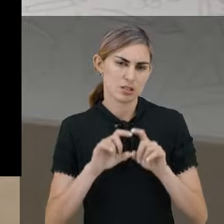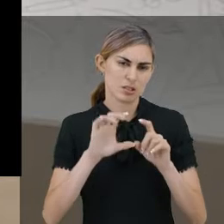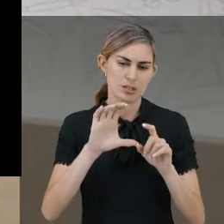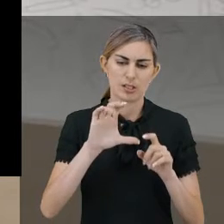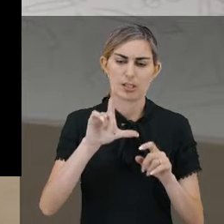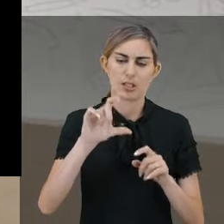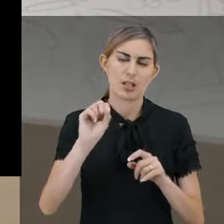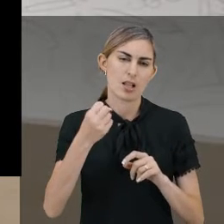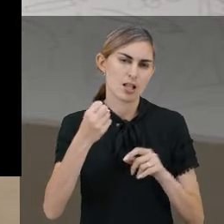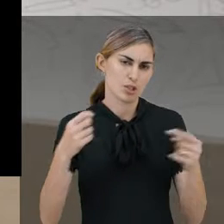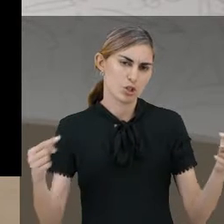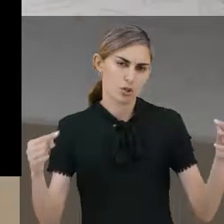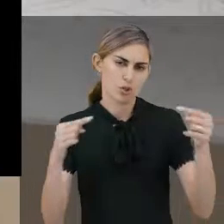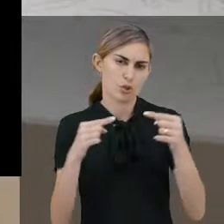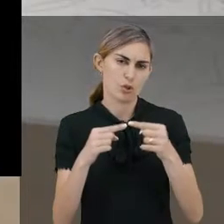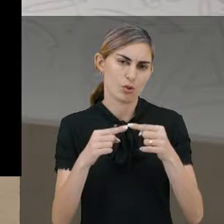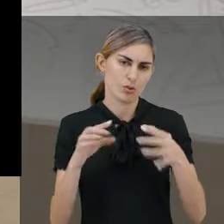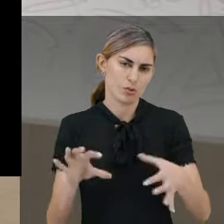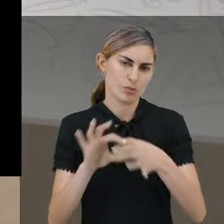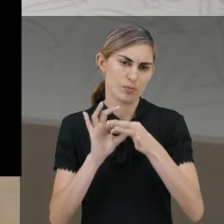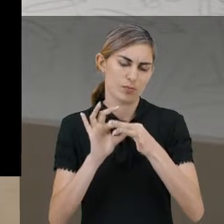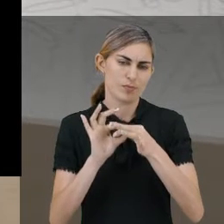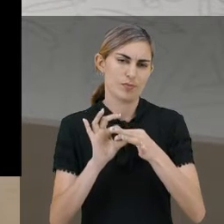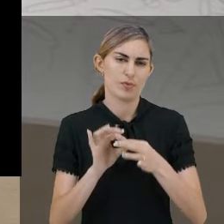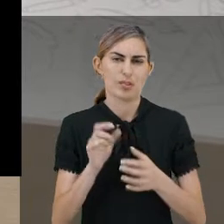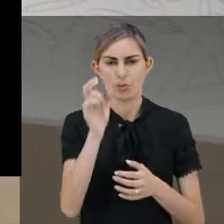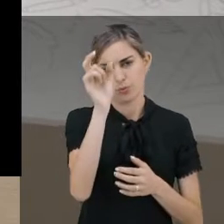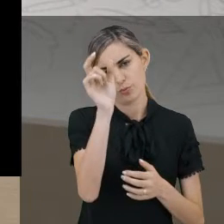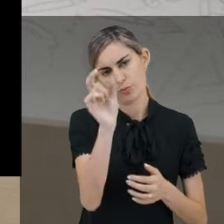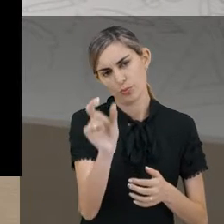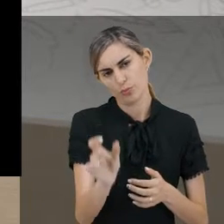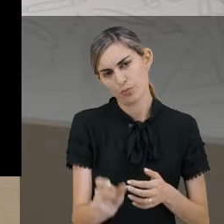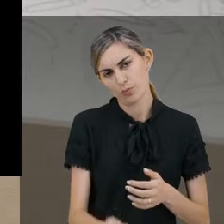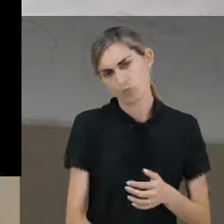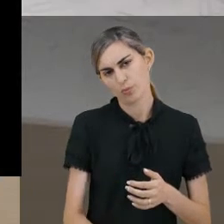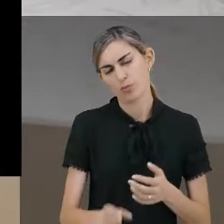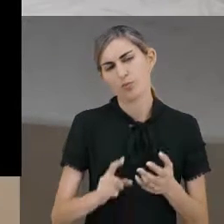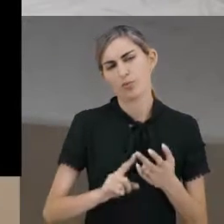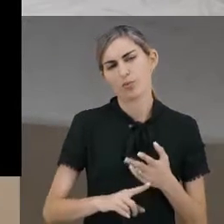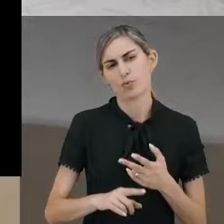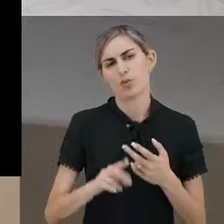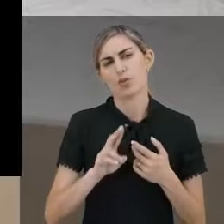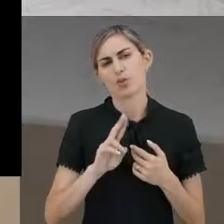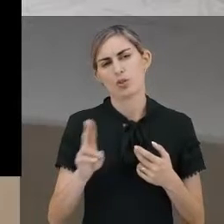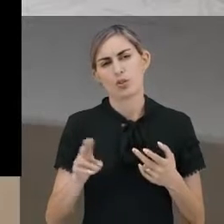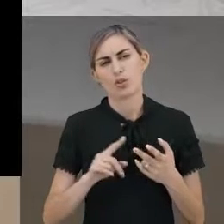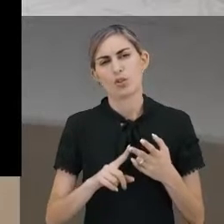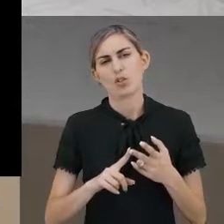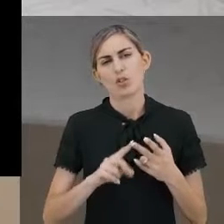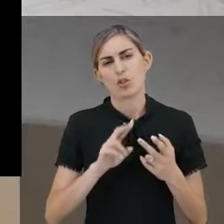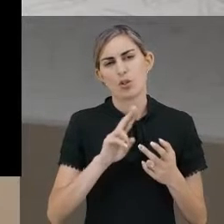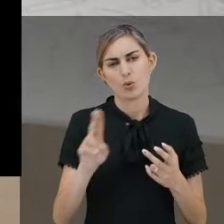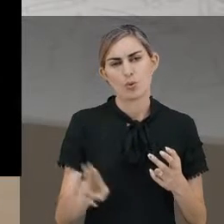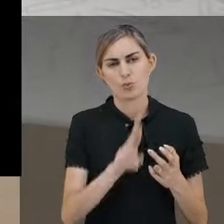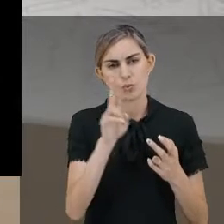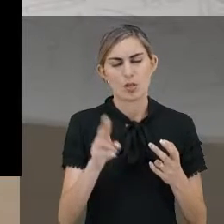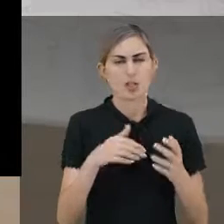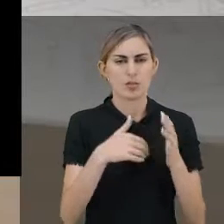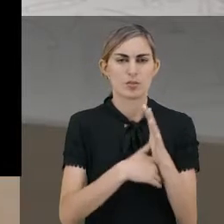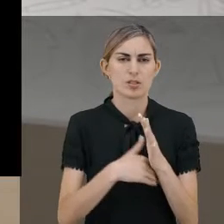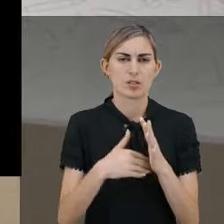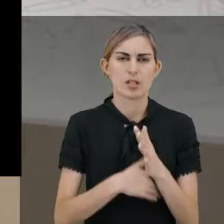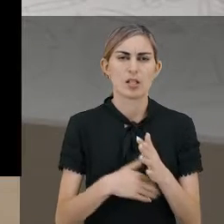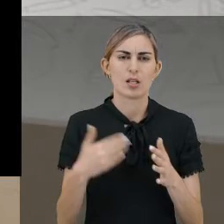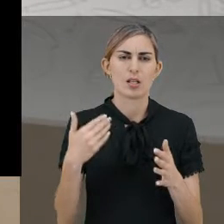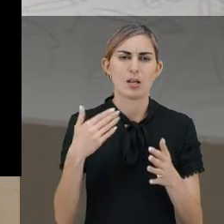nossa classe conexão, que irá possuir um host, usuário, senha, banco e um objeto